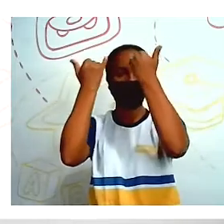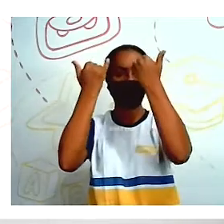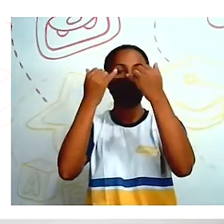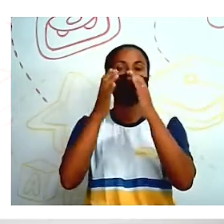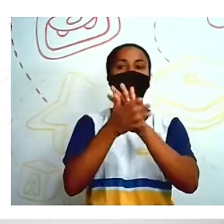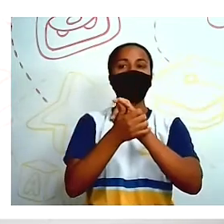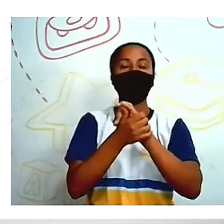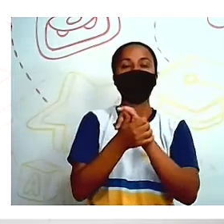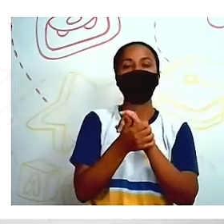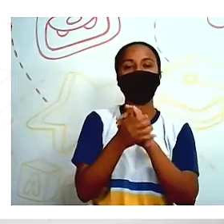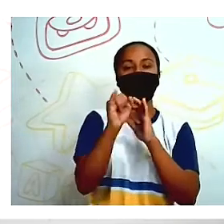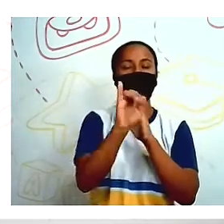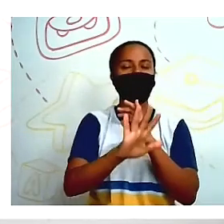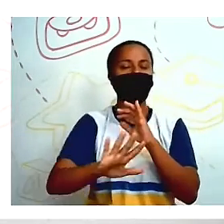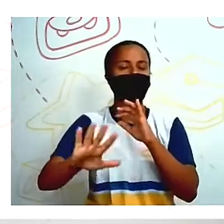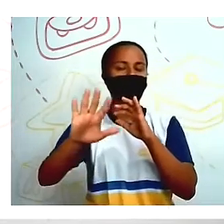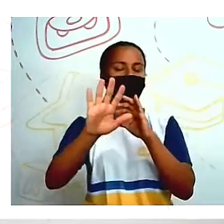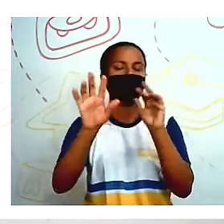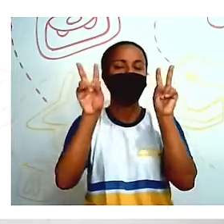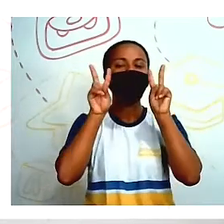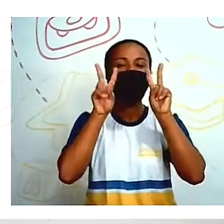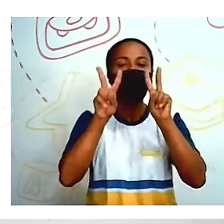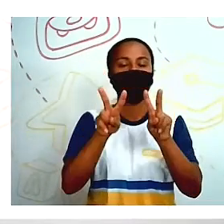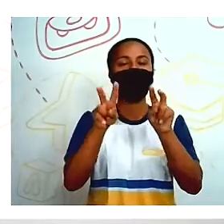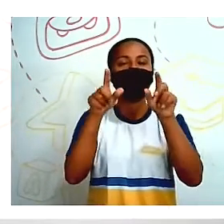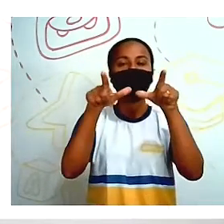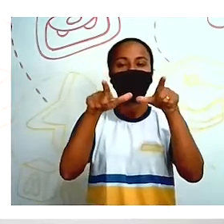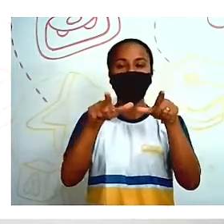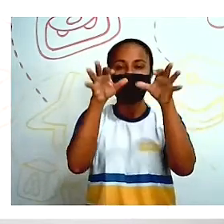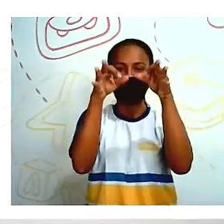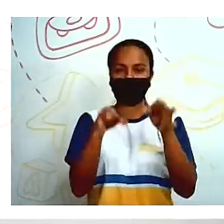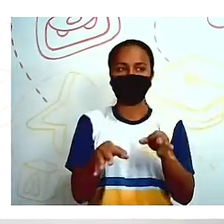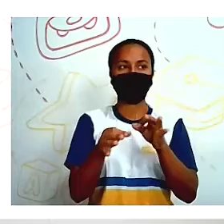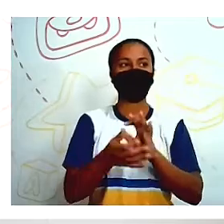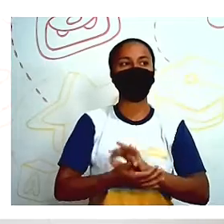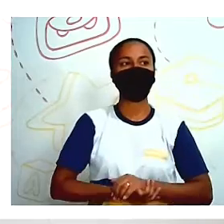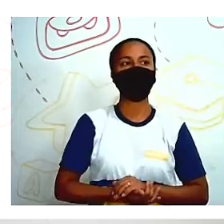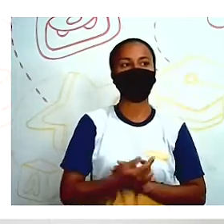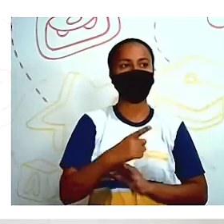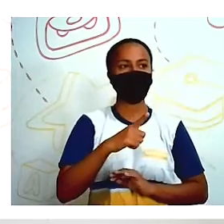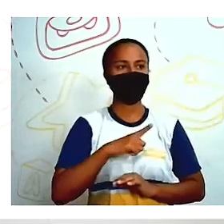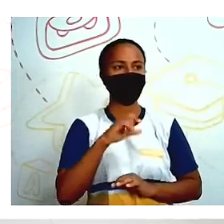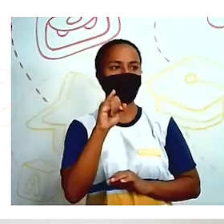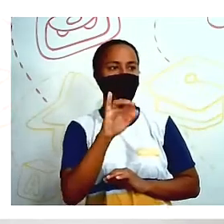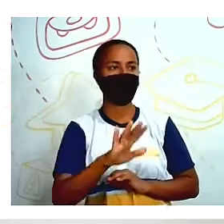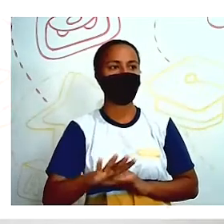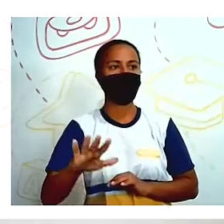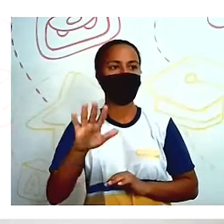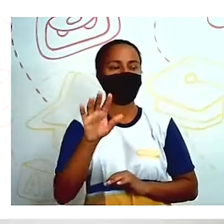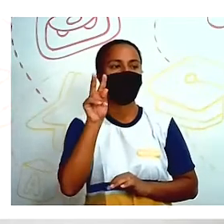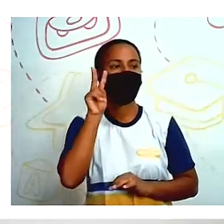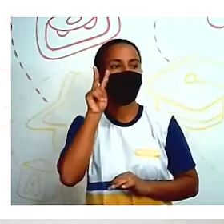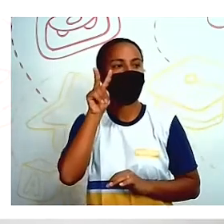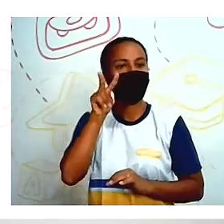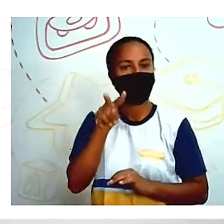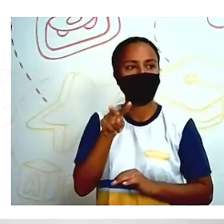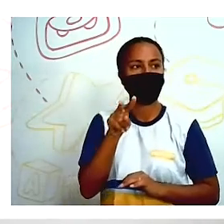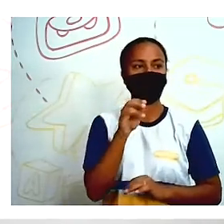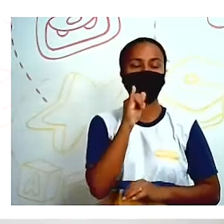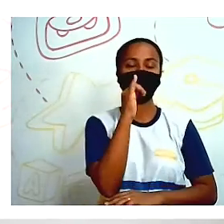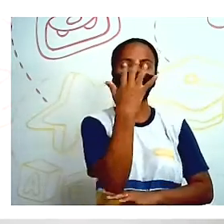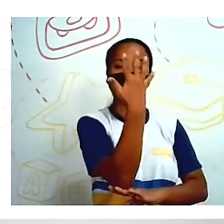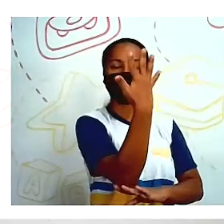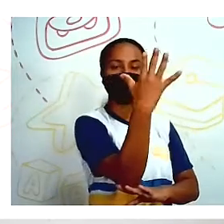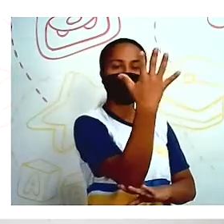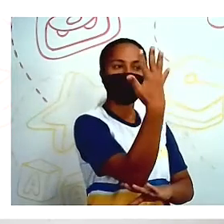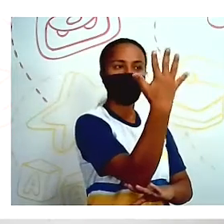ela seja vista na posição correta, tá? Então, aqui nós temos uma imagem, né, que mostra um objeto, no caso uma